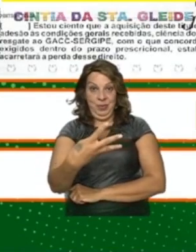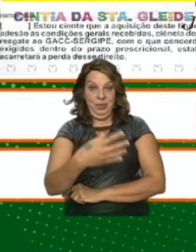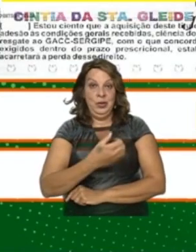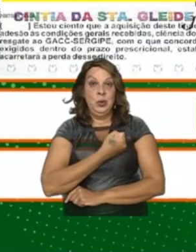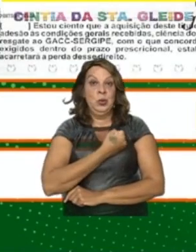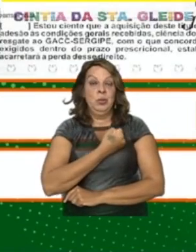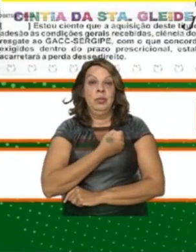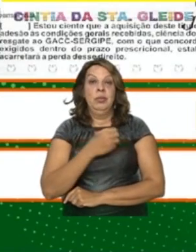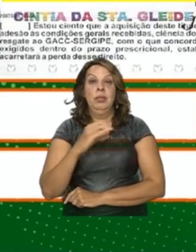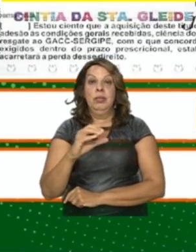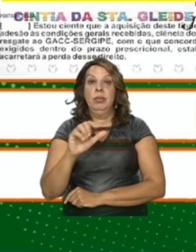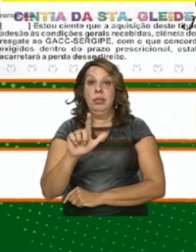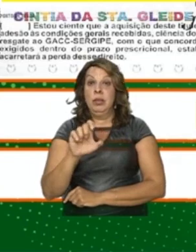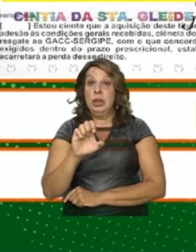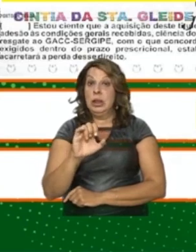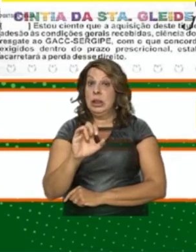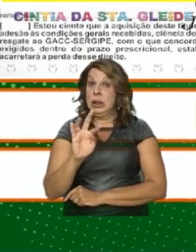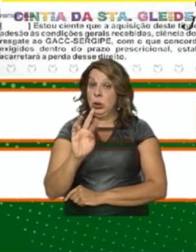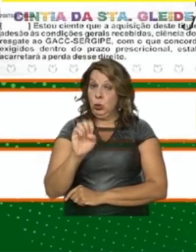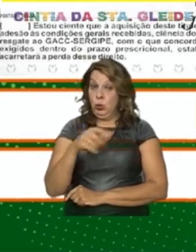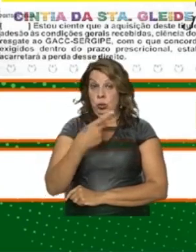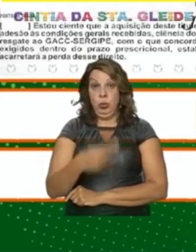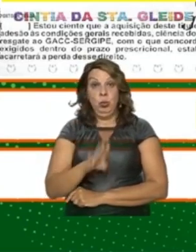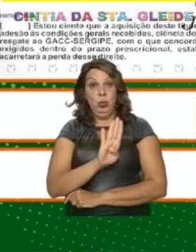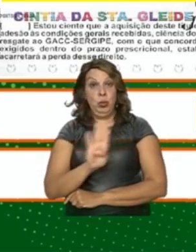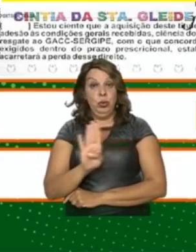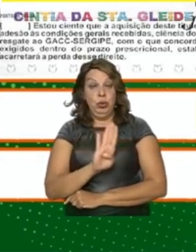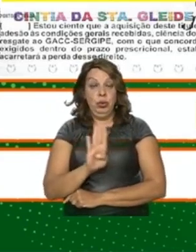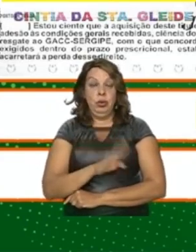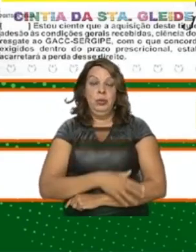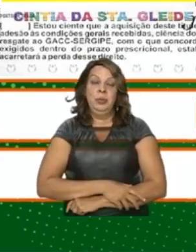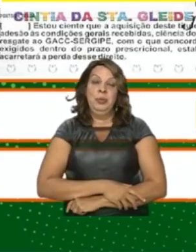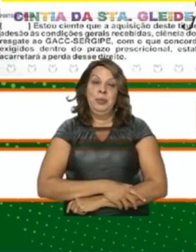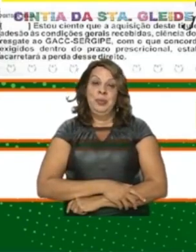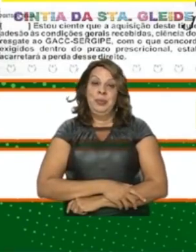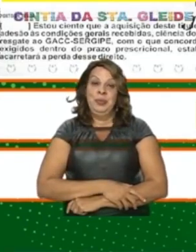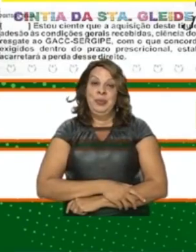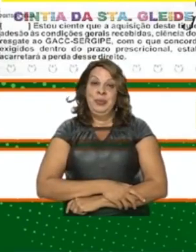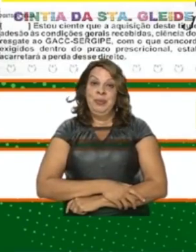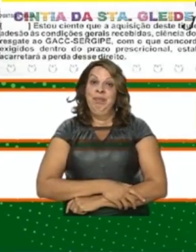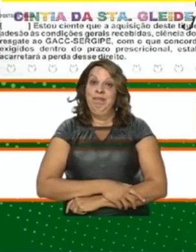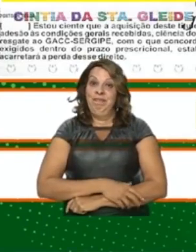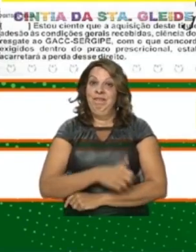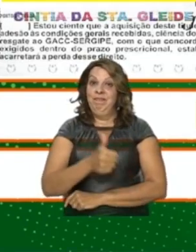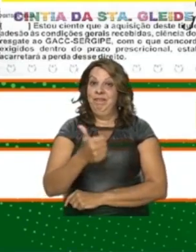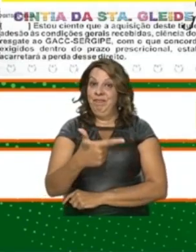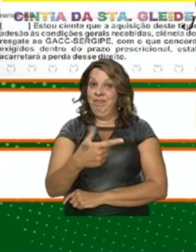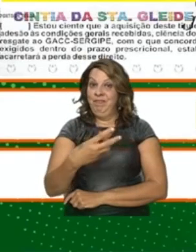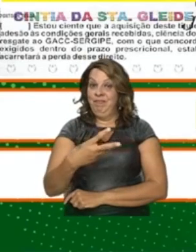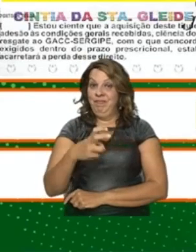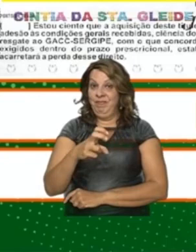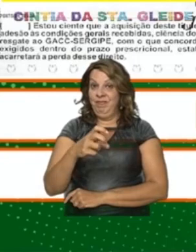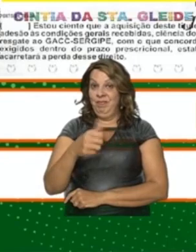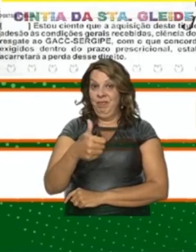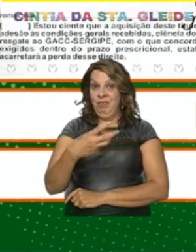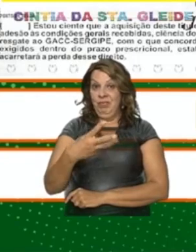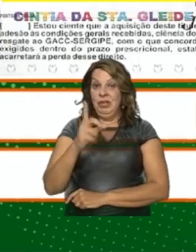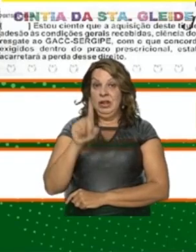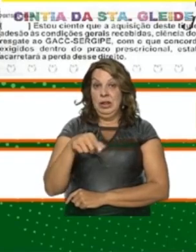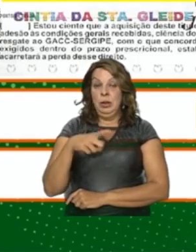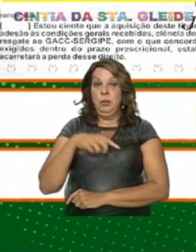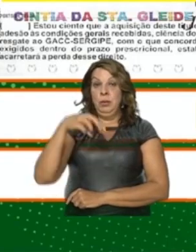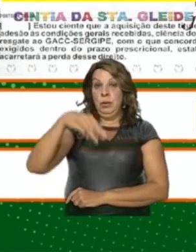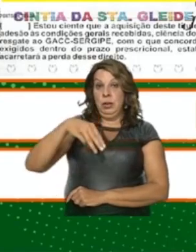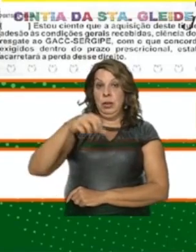021584, numeração de Cleiton Alves do Bugio, aqui de Aracaju, adquiriu com Cíntia da Santa Gleide. E aqui, olha só, 123513, esse é o